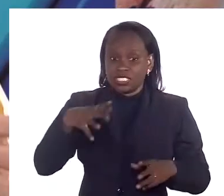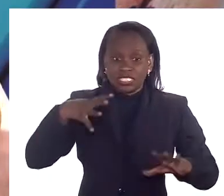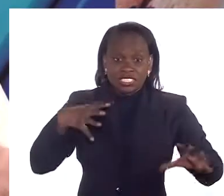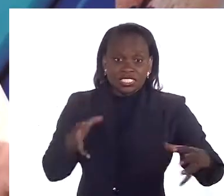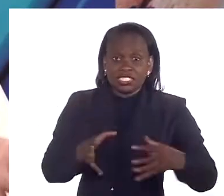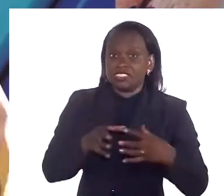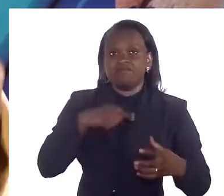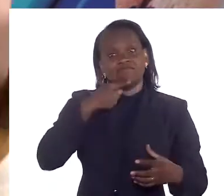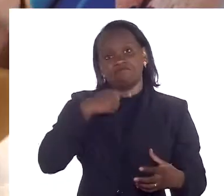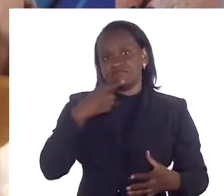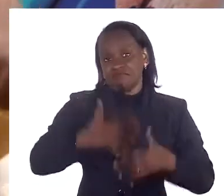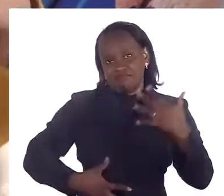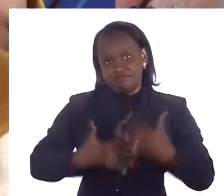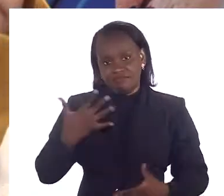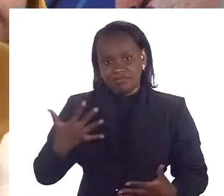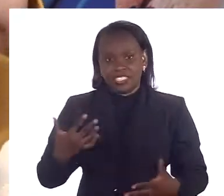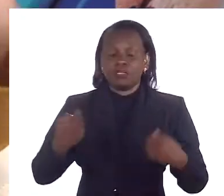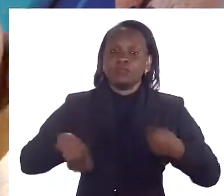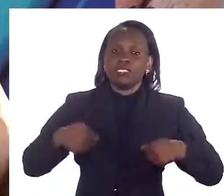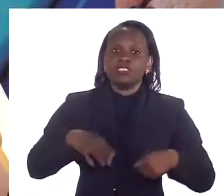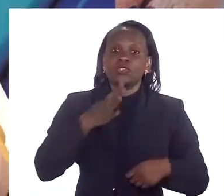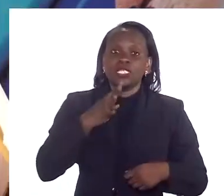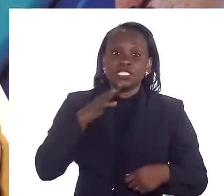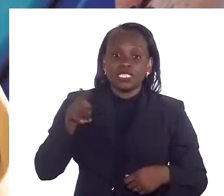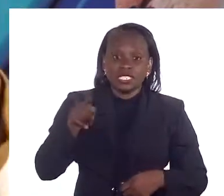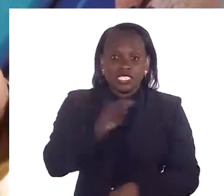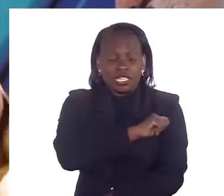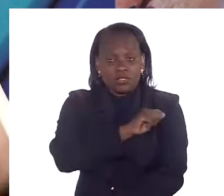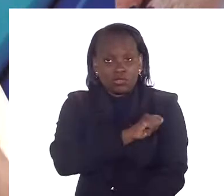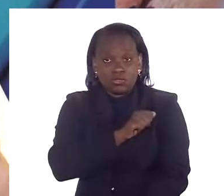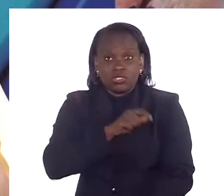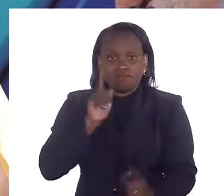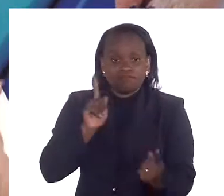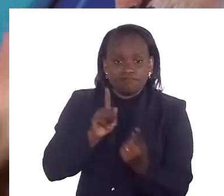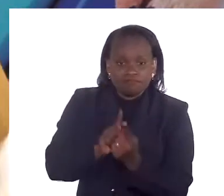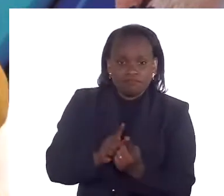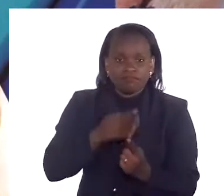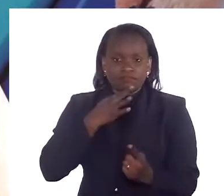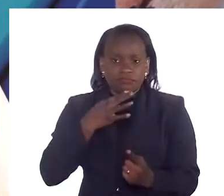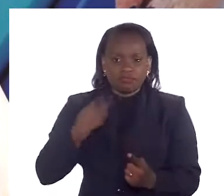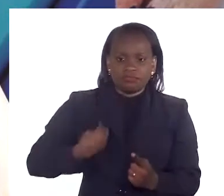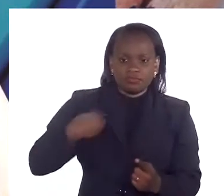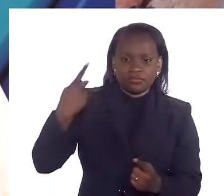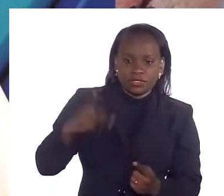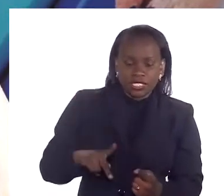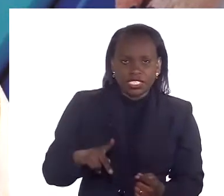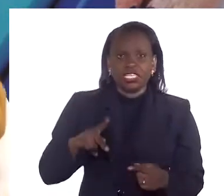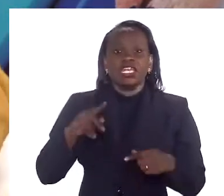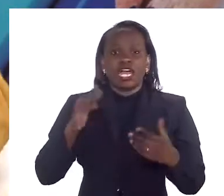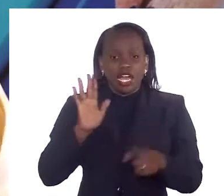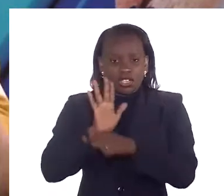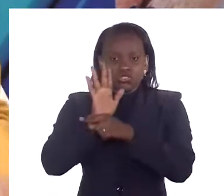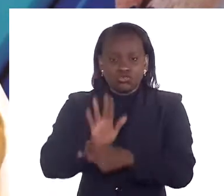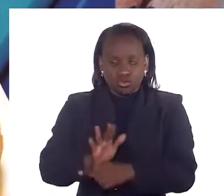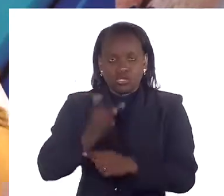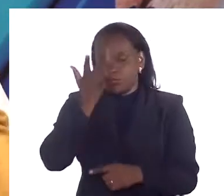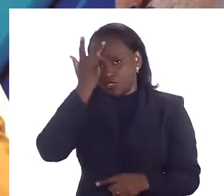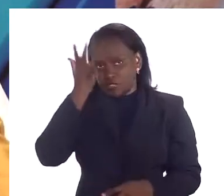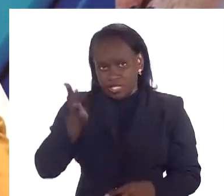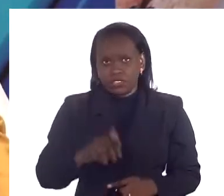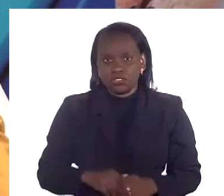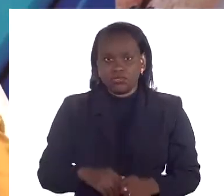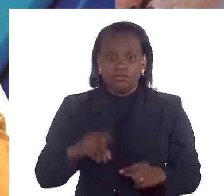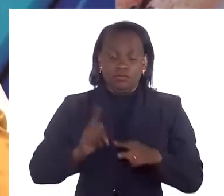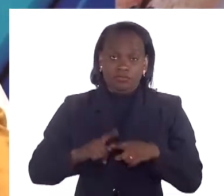você não se envolver, não rola. Então, assim, conhecer esse aluno, se aproximar desse aluno, pelo que vocês estão trazendo, torna esse processo muito